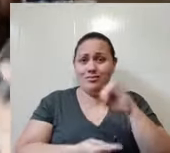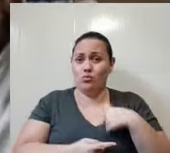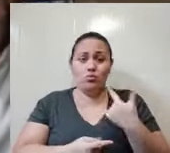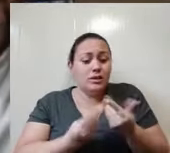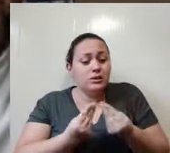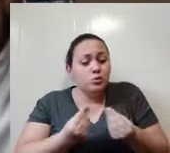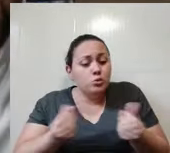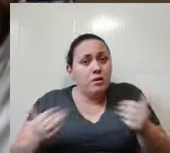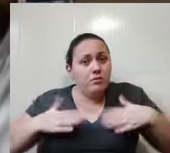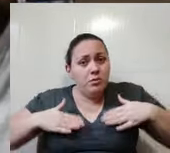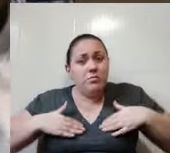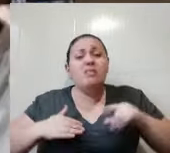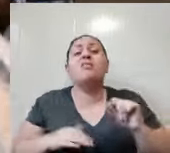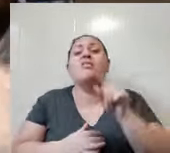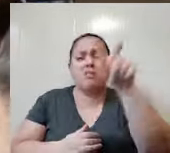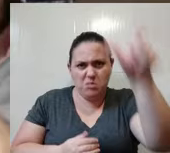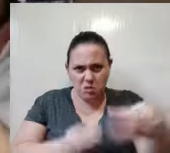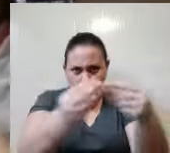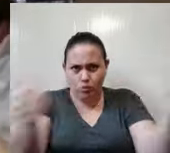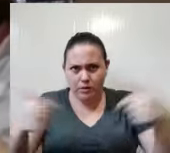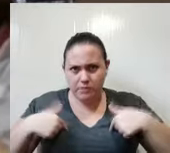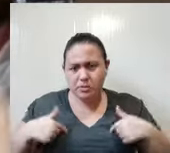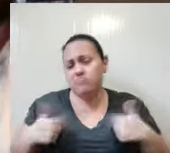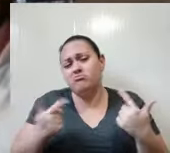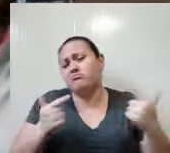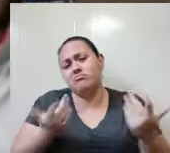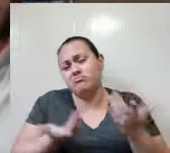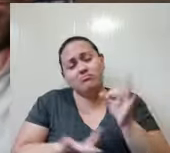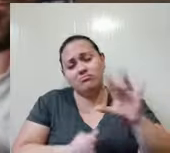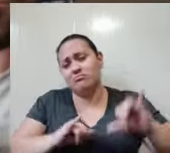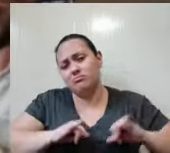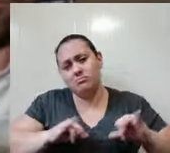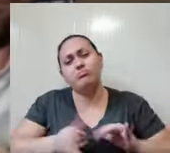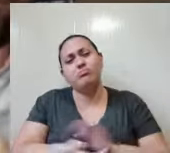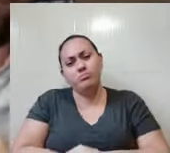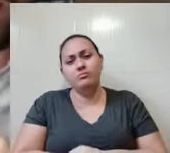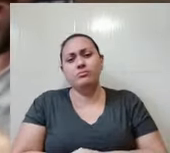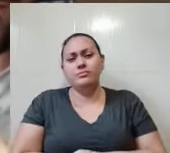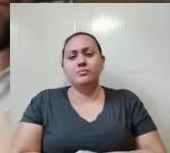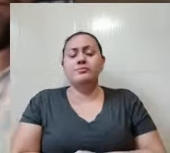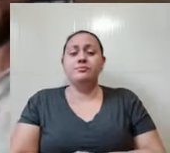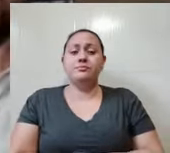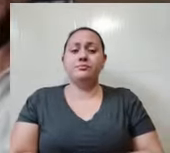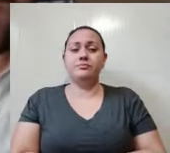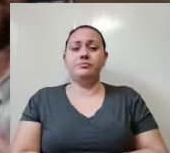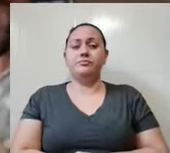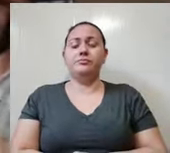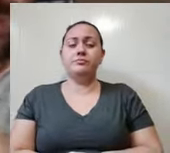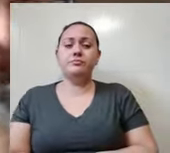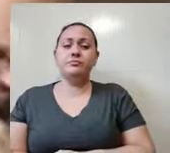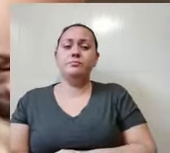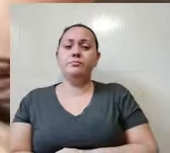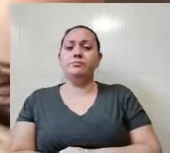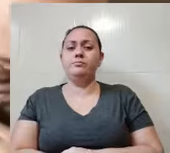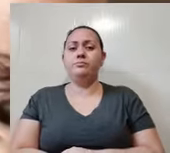porque no final das contas, se a gente não for gentil com a gente mesmo, quem vai ser? Né? Porque é